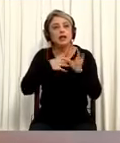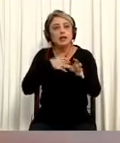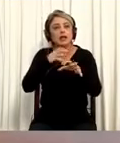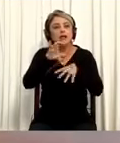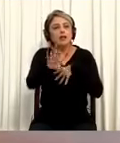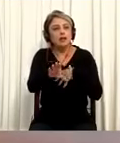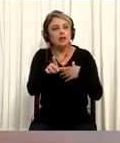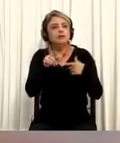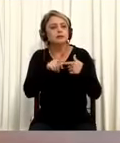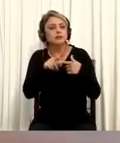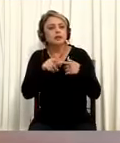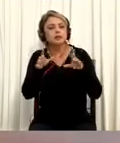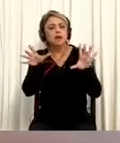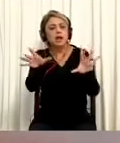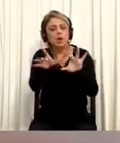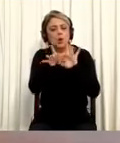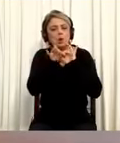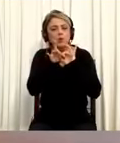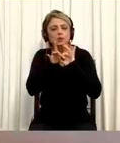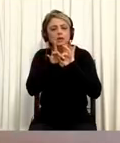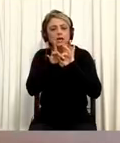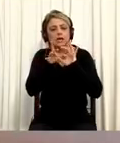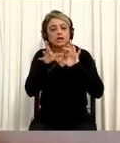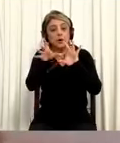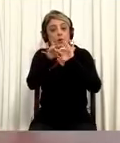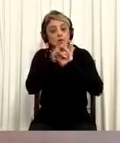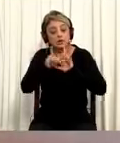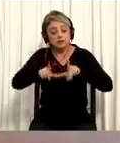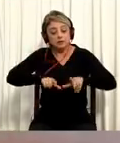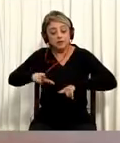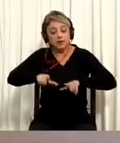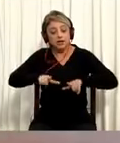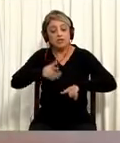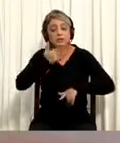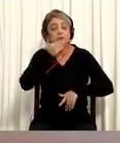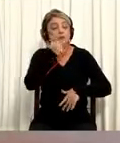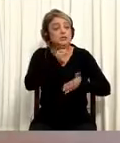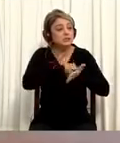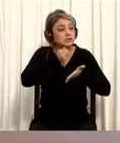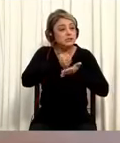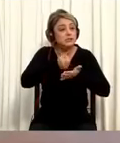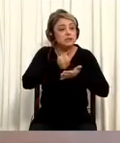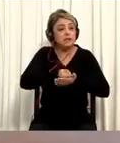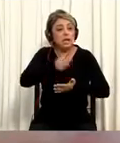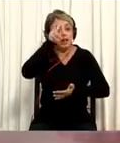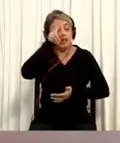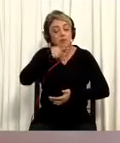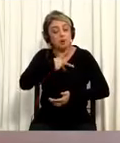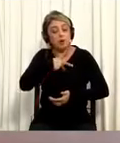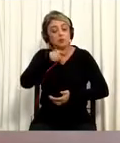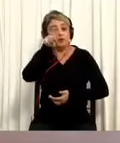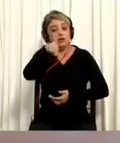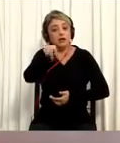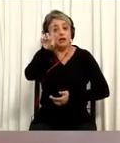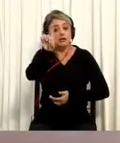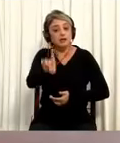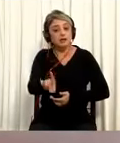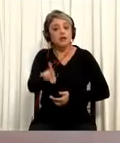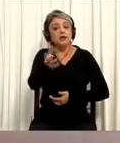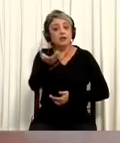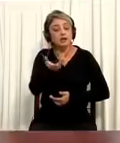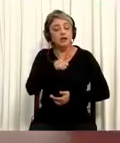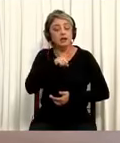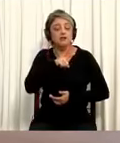também pela unidade da classe trabalhadora, no sentido de reivindicar para si aquilo que ela é de